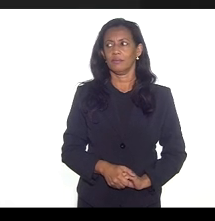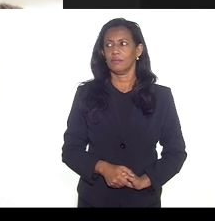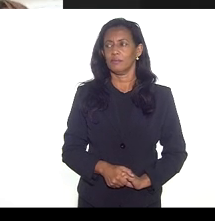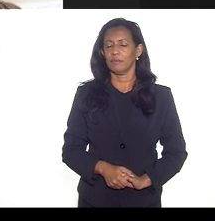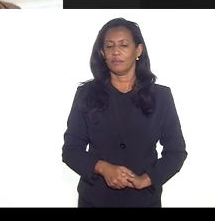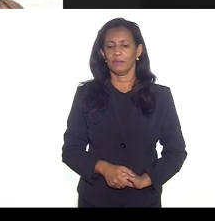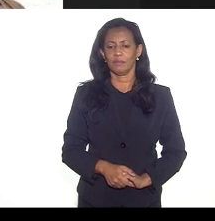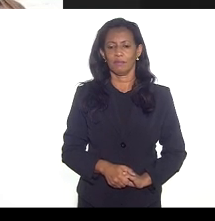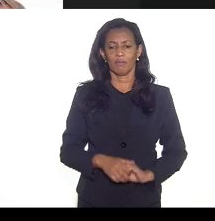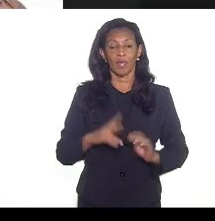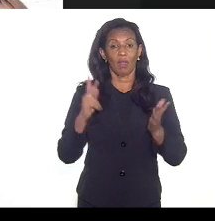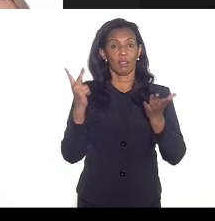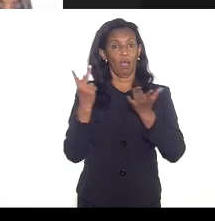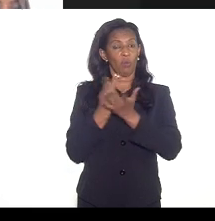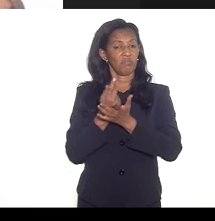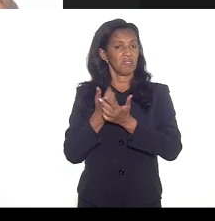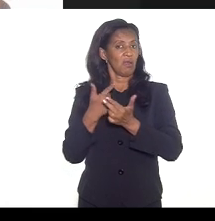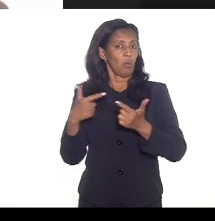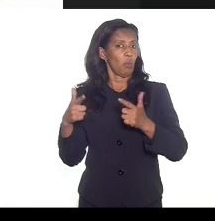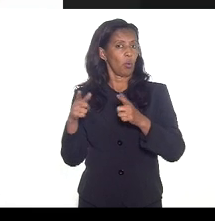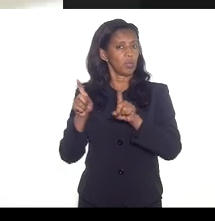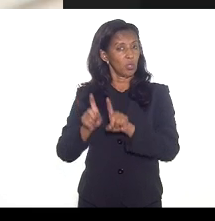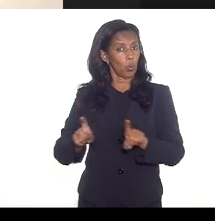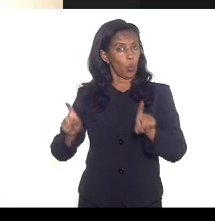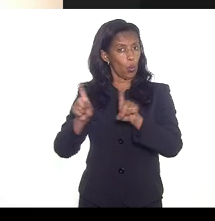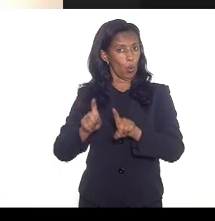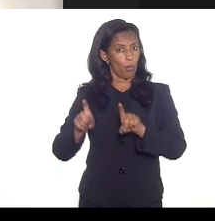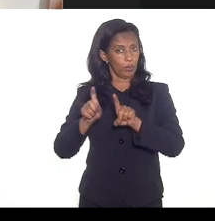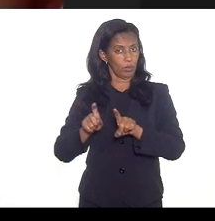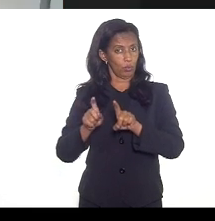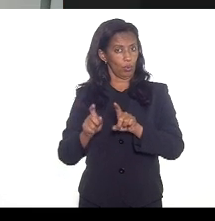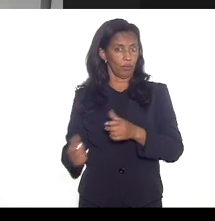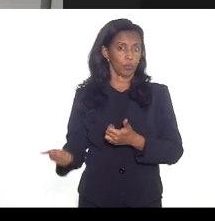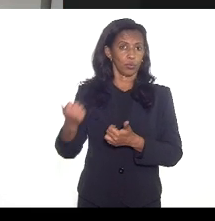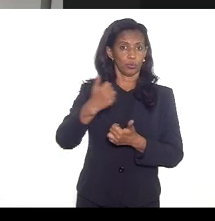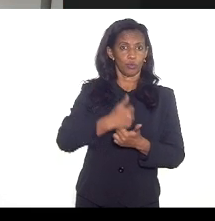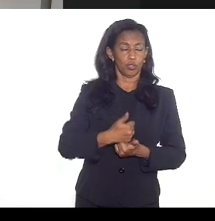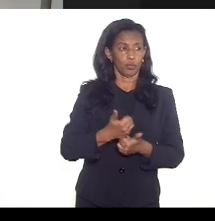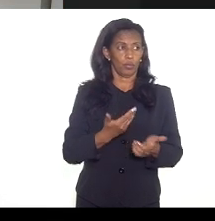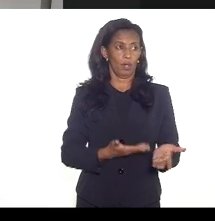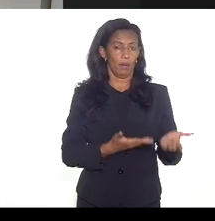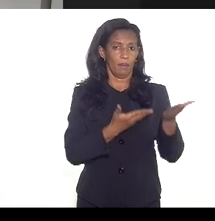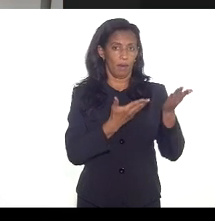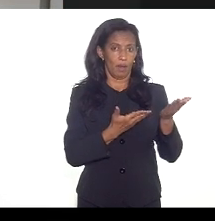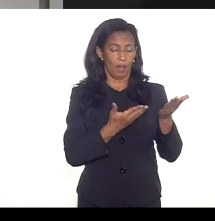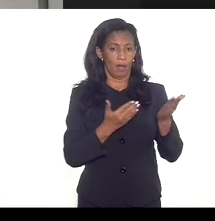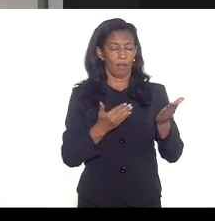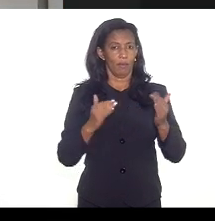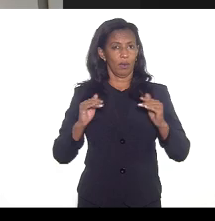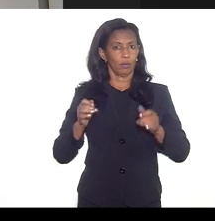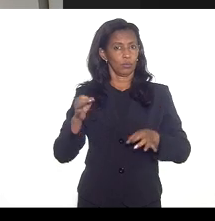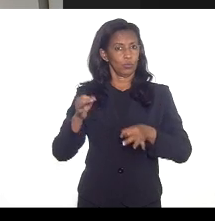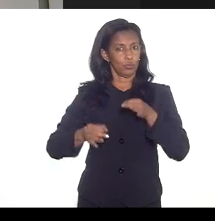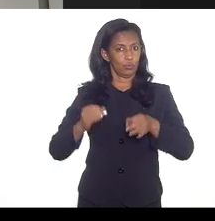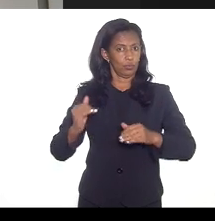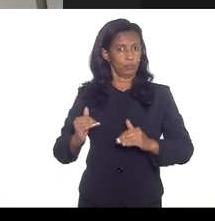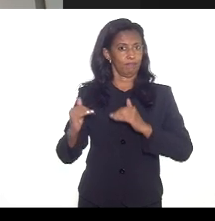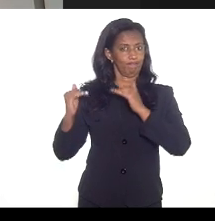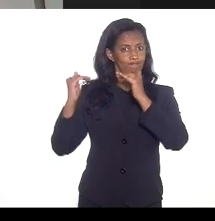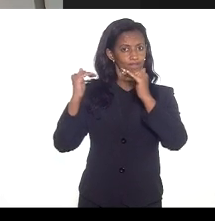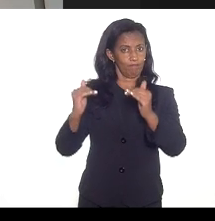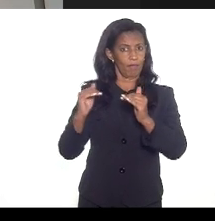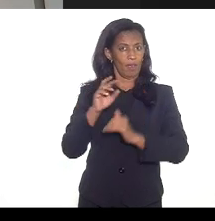Acho que está acontecendo alguma coisa, gente. Vamos passar, então, a palavra para o desembargador